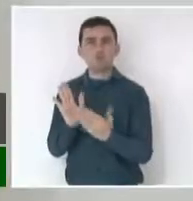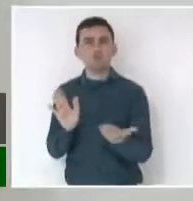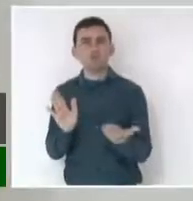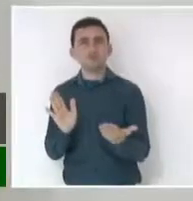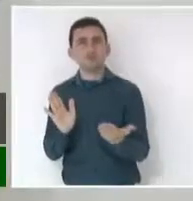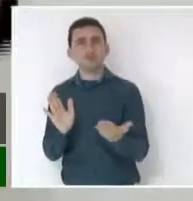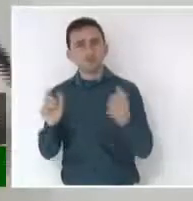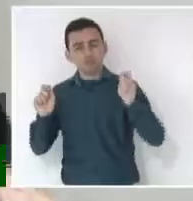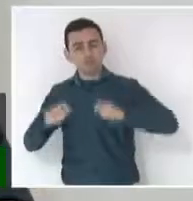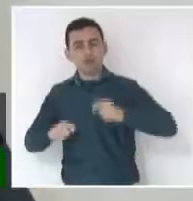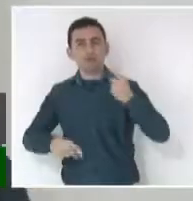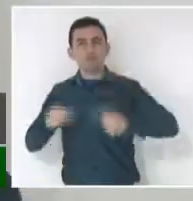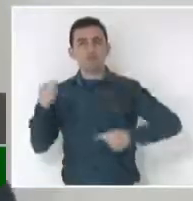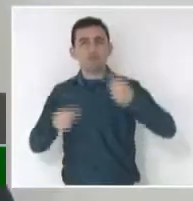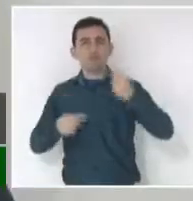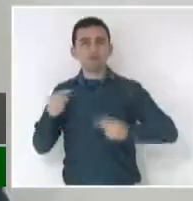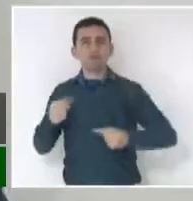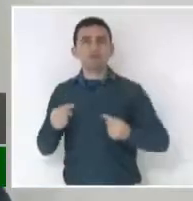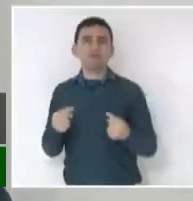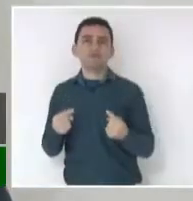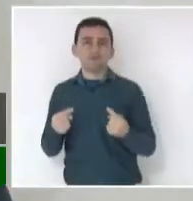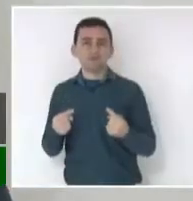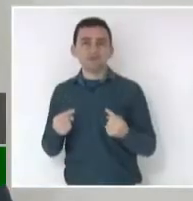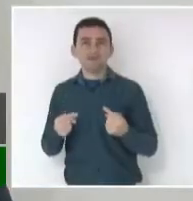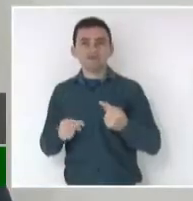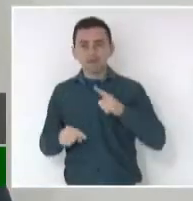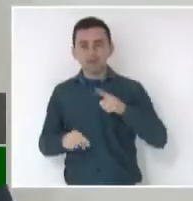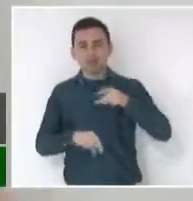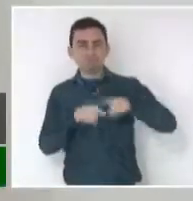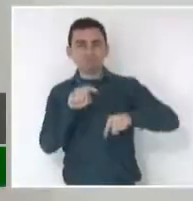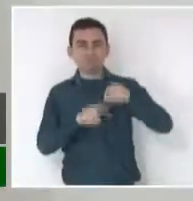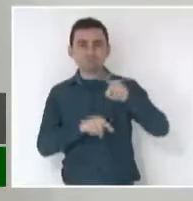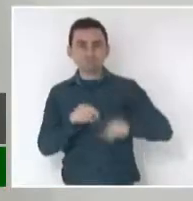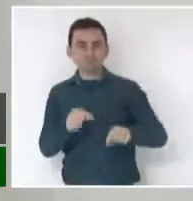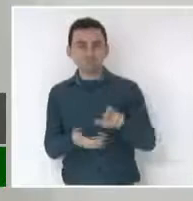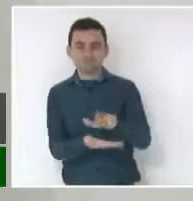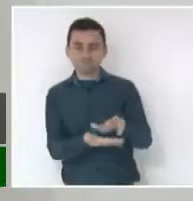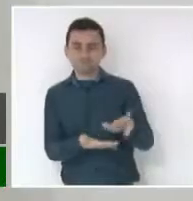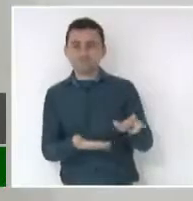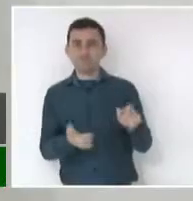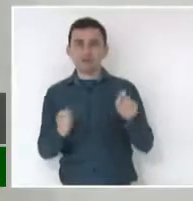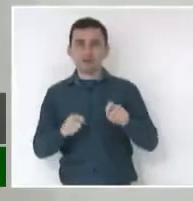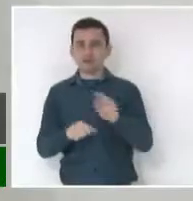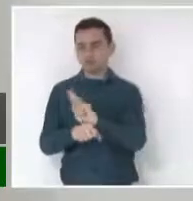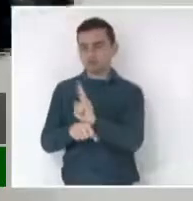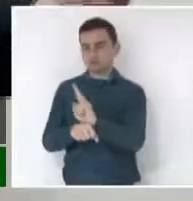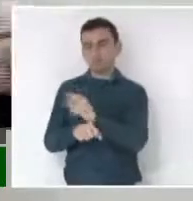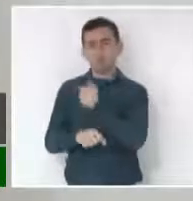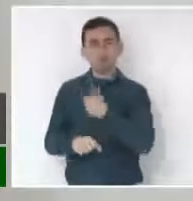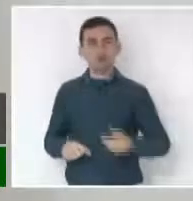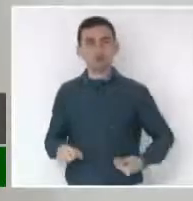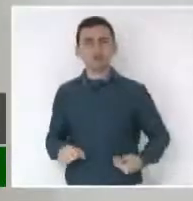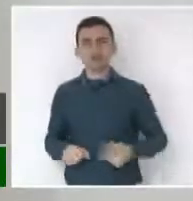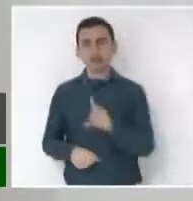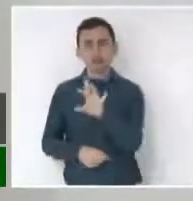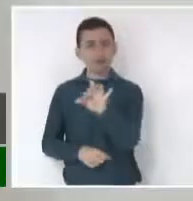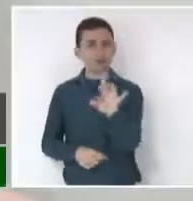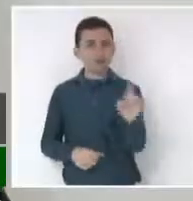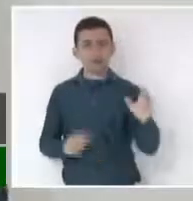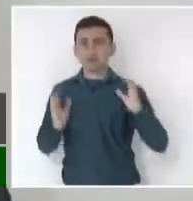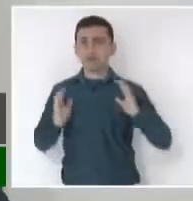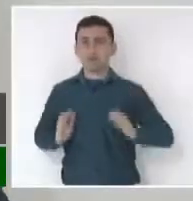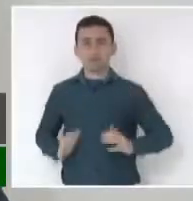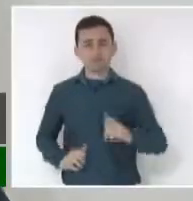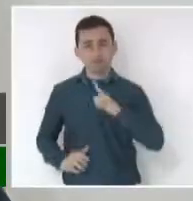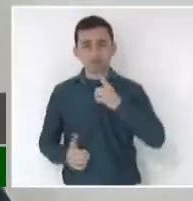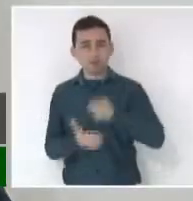podemos debater, hoje existem instrumentos e ferramentas para isto. Fiscalizar as ações do governo, todo cidadão tem a obrigação de assim